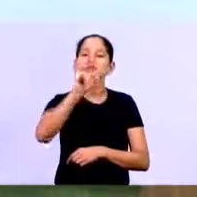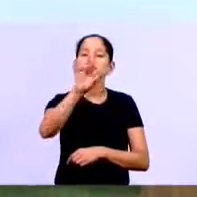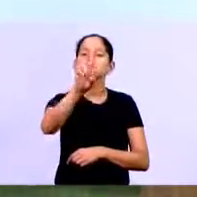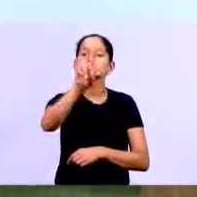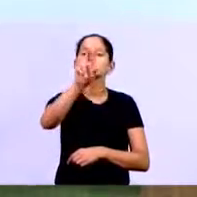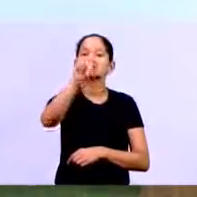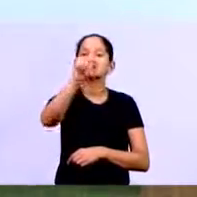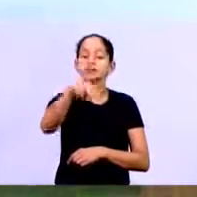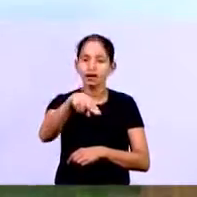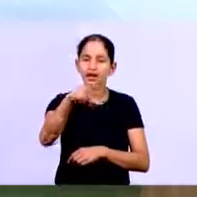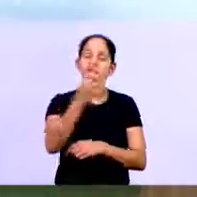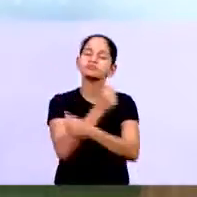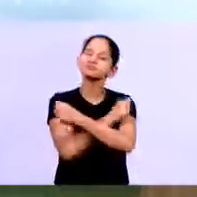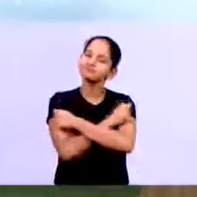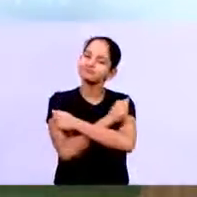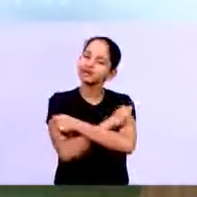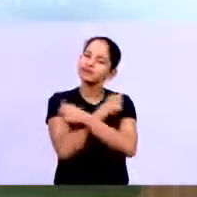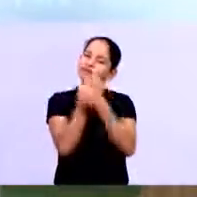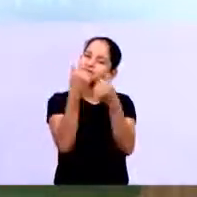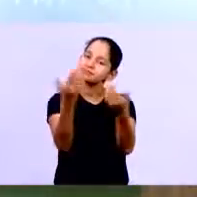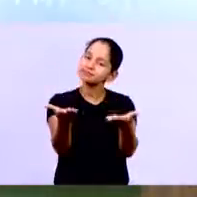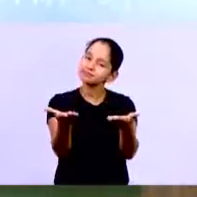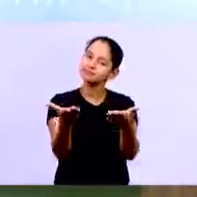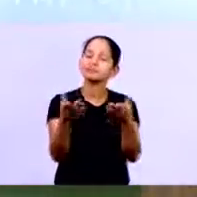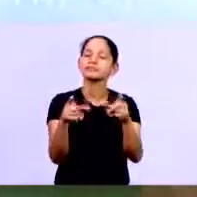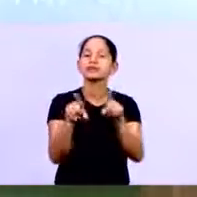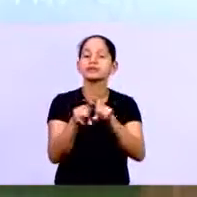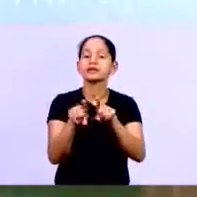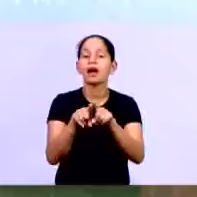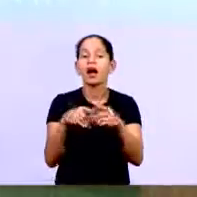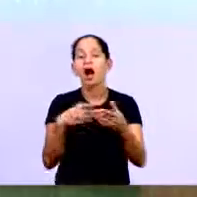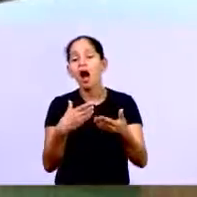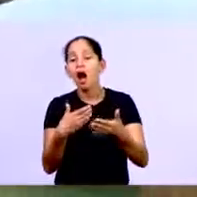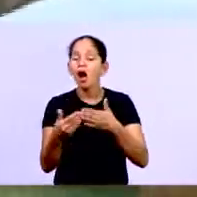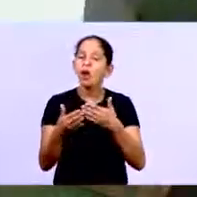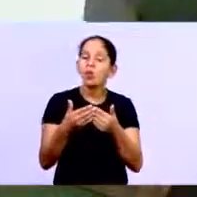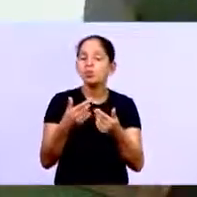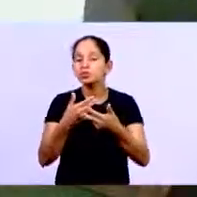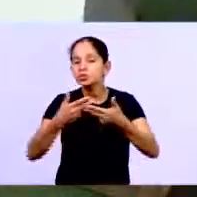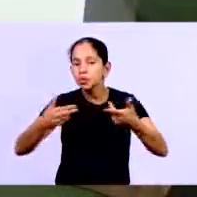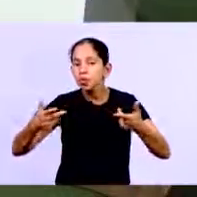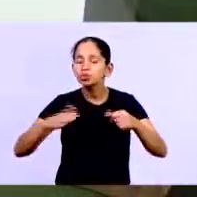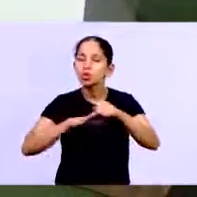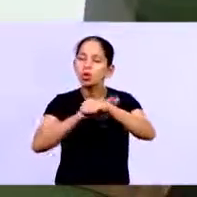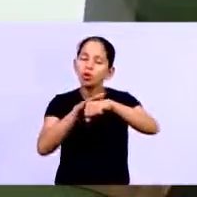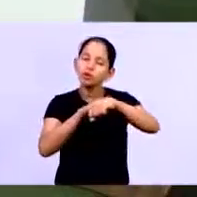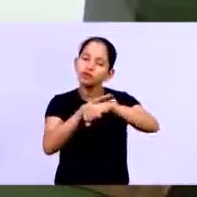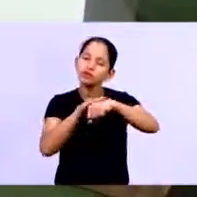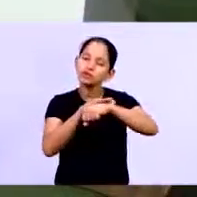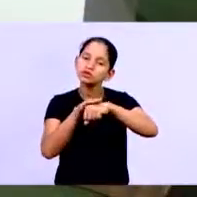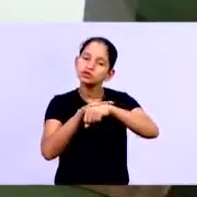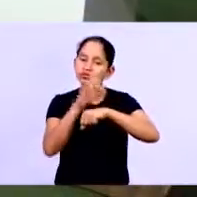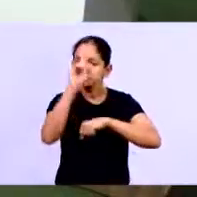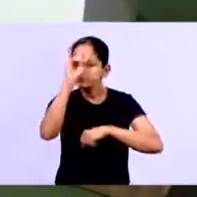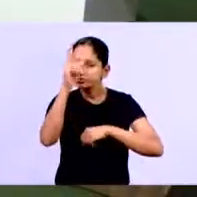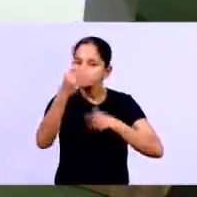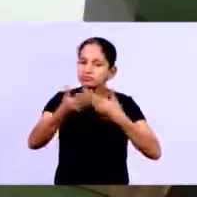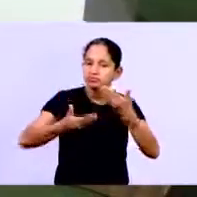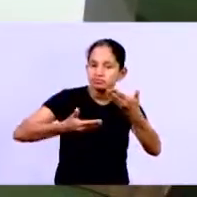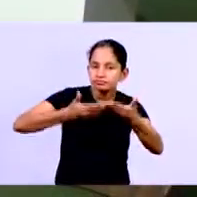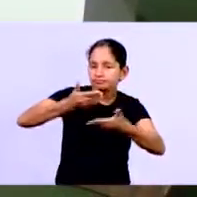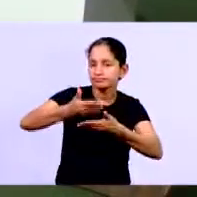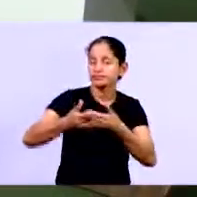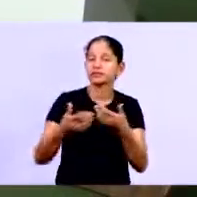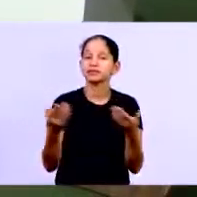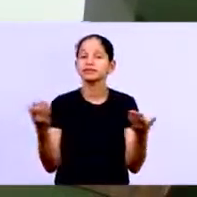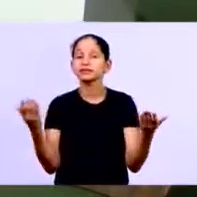Irã, um abraço pro pessoal de Ouro Preto. Ele deu trocamos algumas ideias, é bom pra gente ter esse feedback dos alunos, Rafael. E aí a gente tem